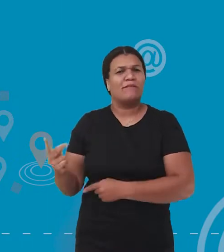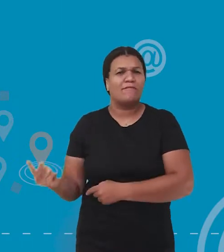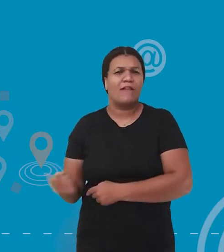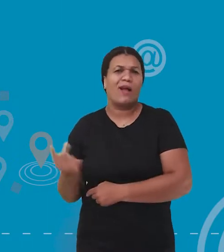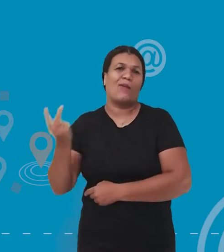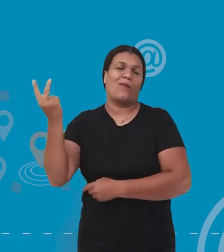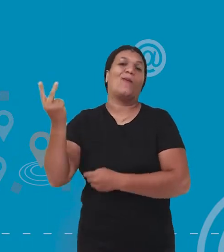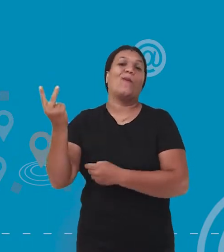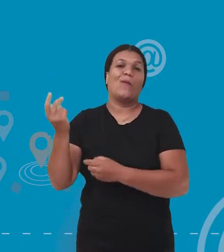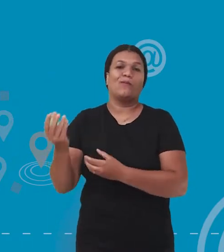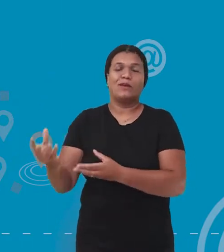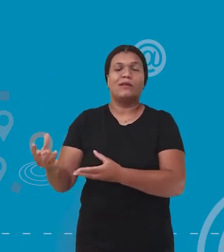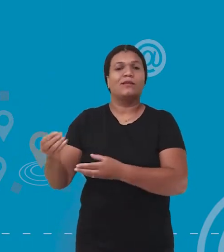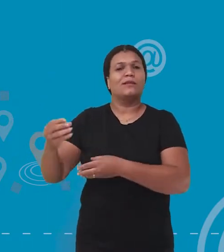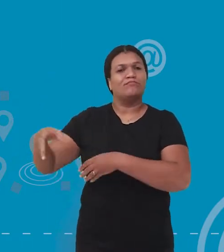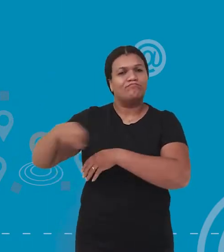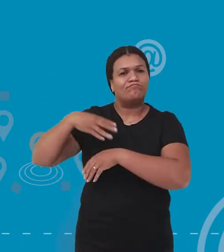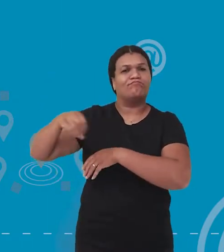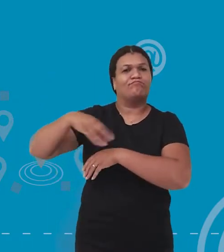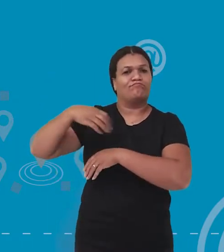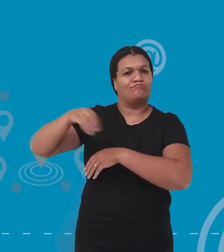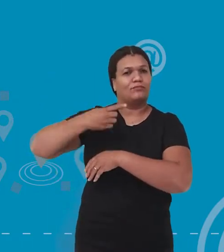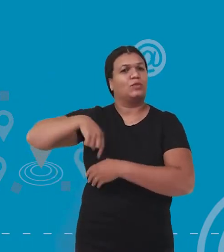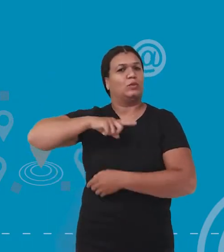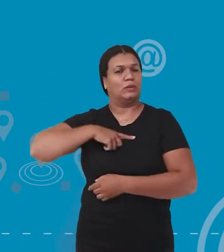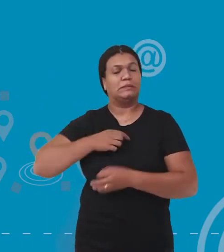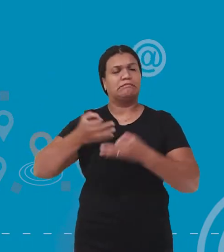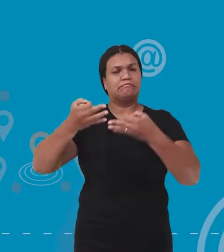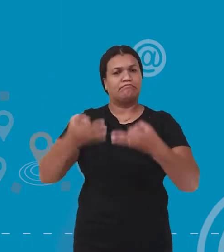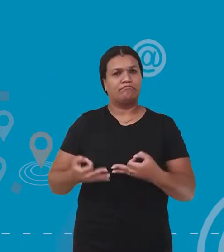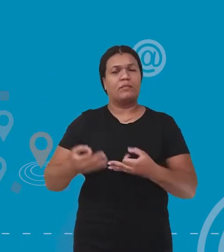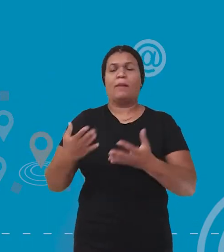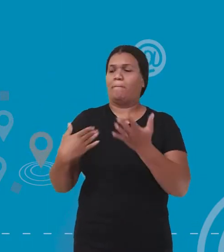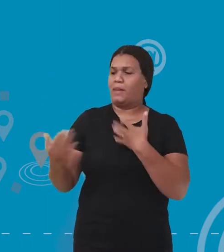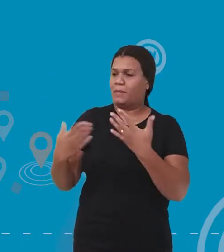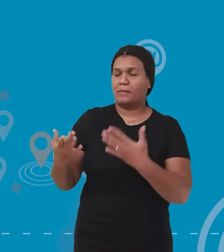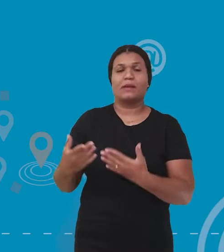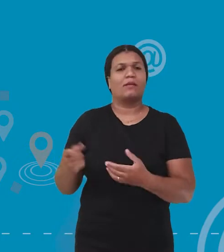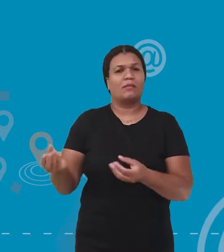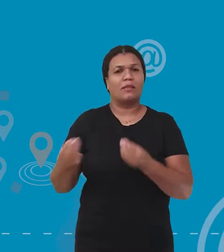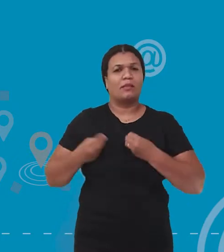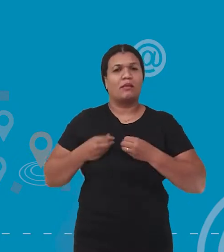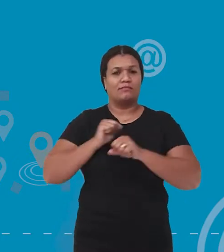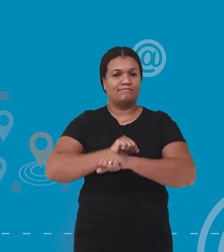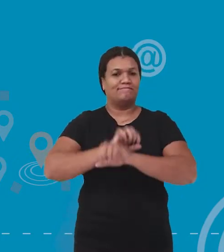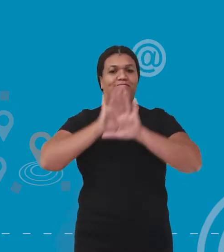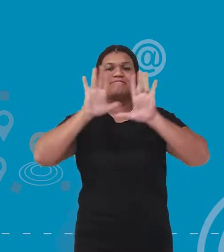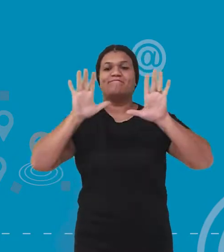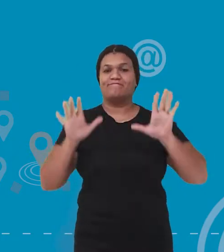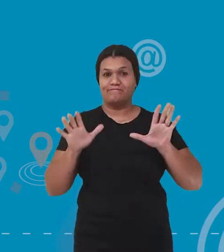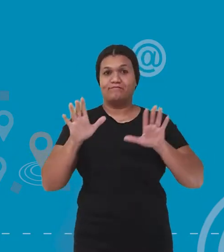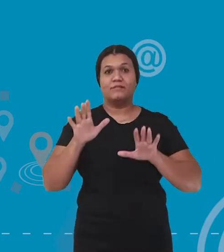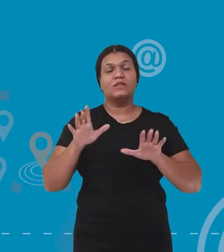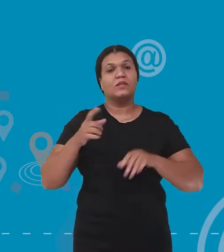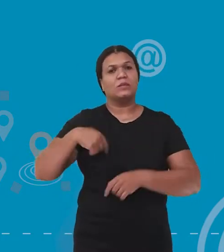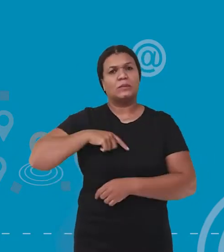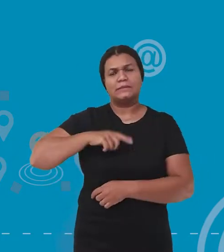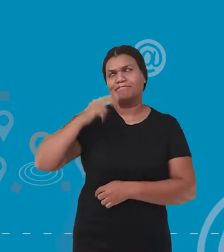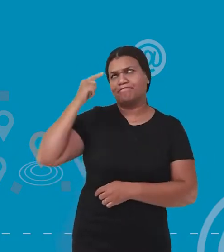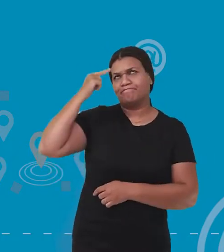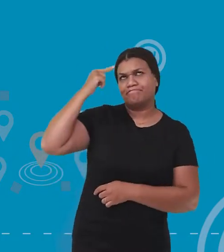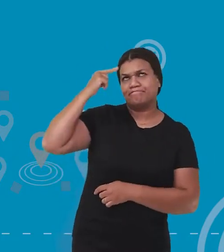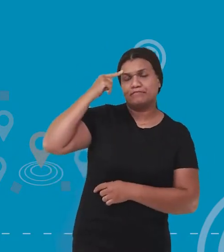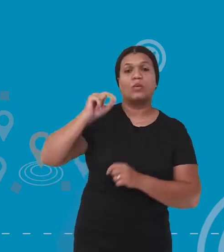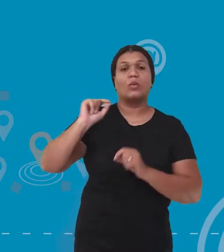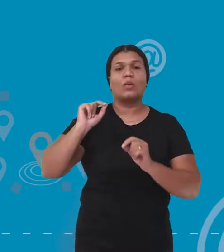contribuição. Com certeza, essa nossa conversa foi muito esclarecedora. Nos fez repensar as atividades